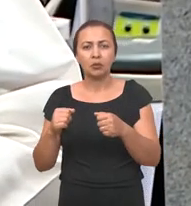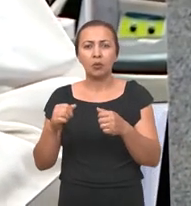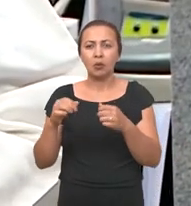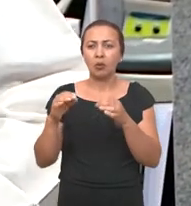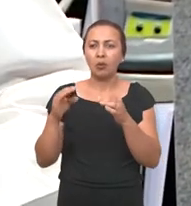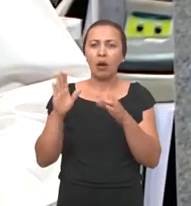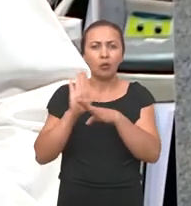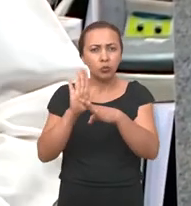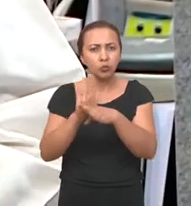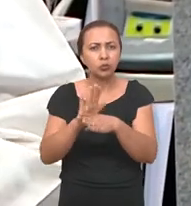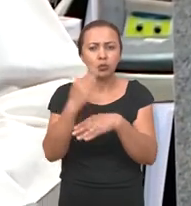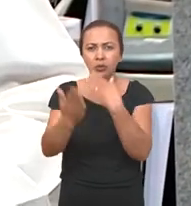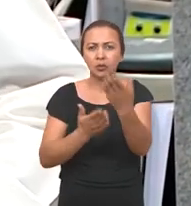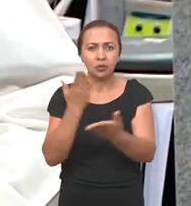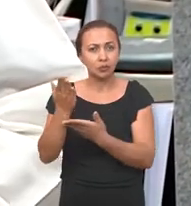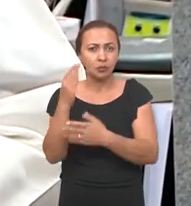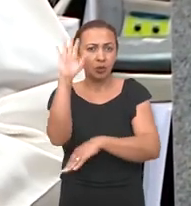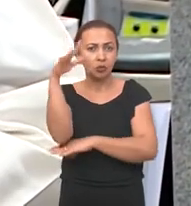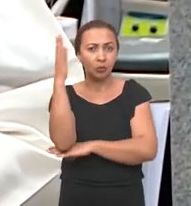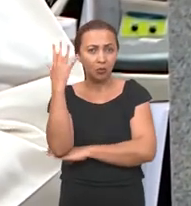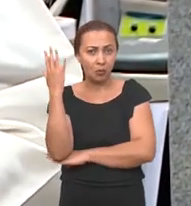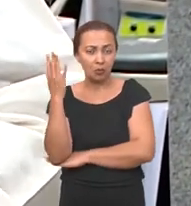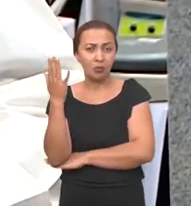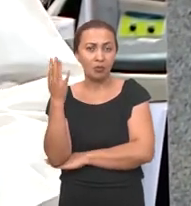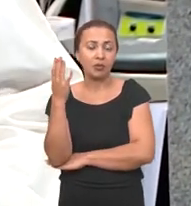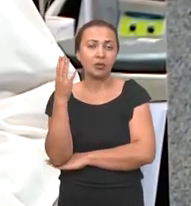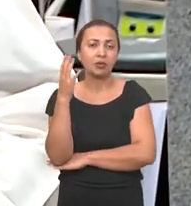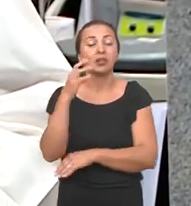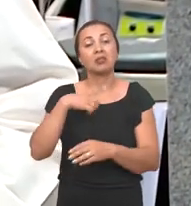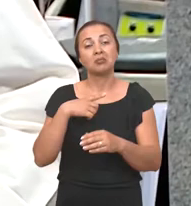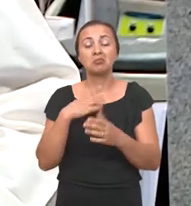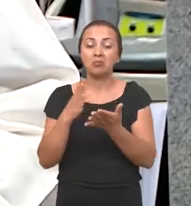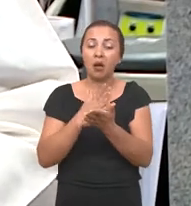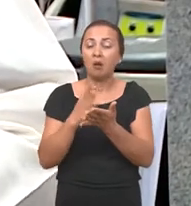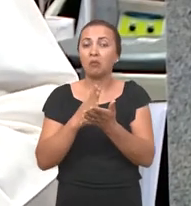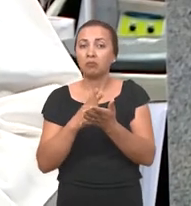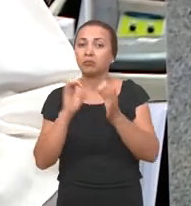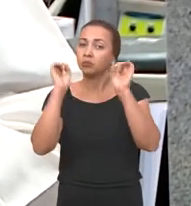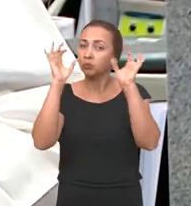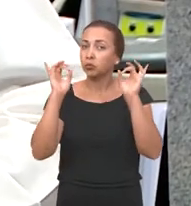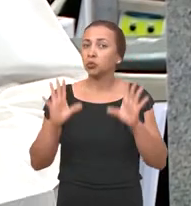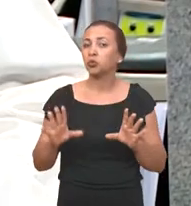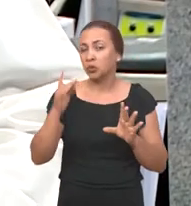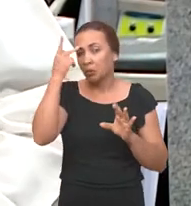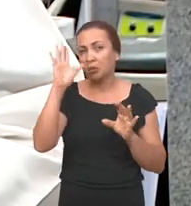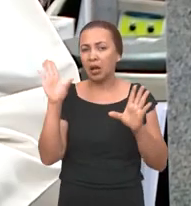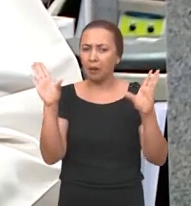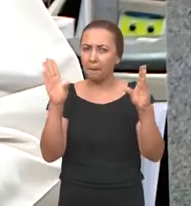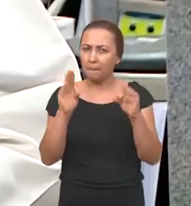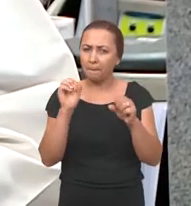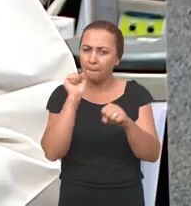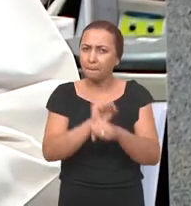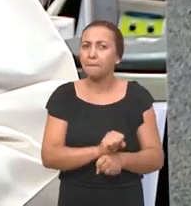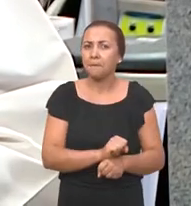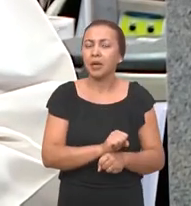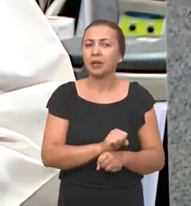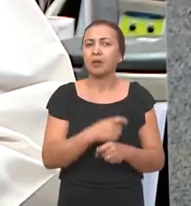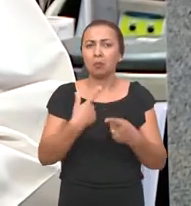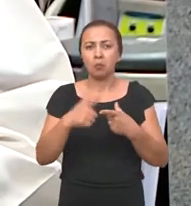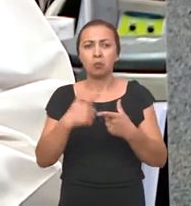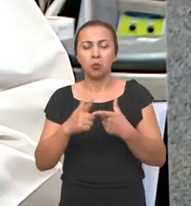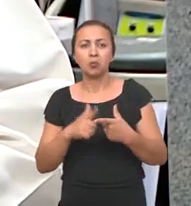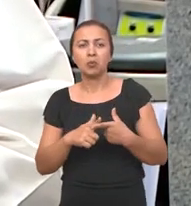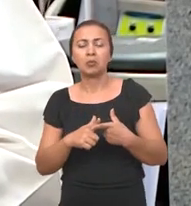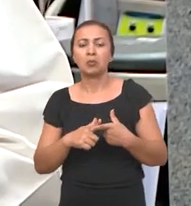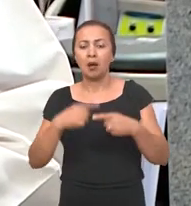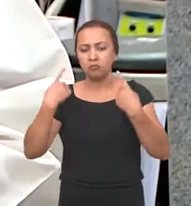aplicação de plantas, seus extratos ou seus componentes isolados, a fim de neutralizar os efeitos